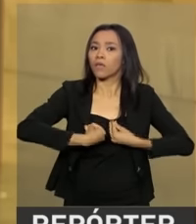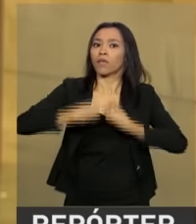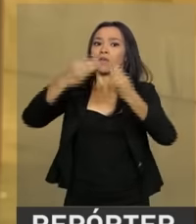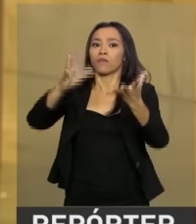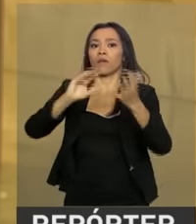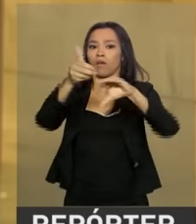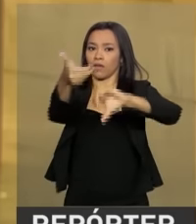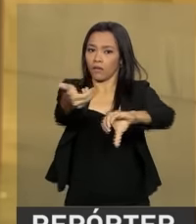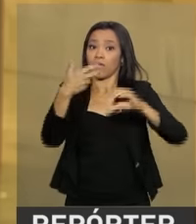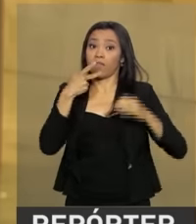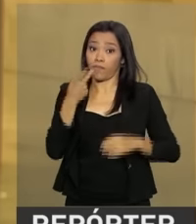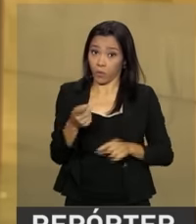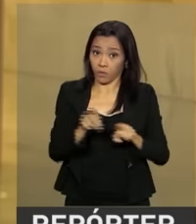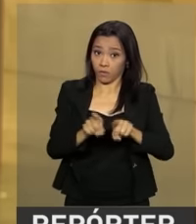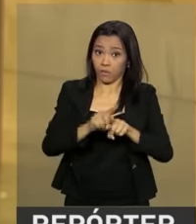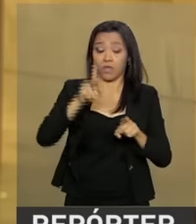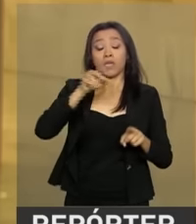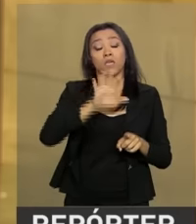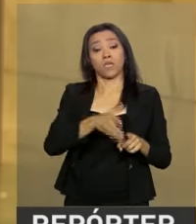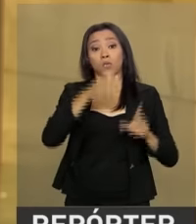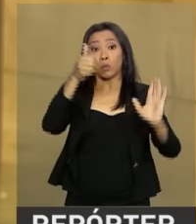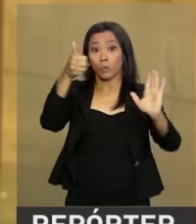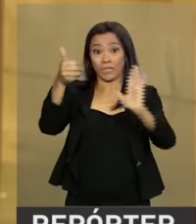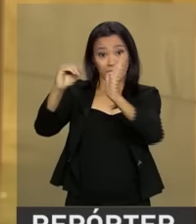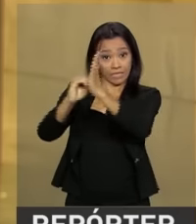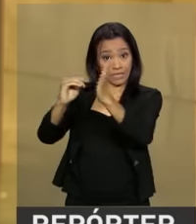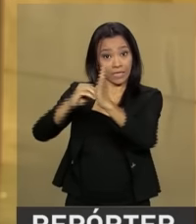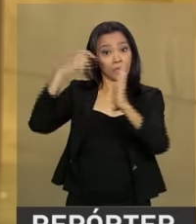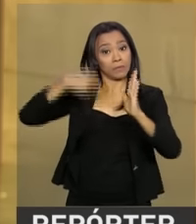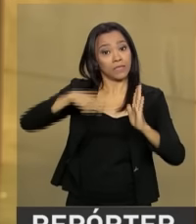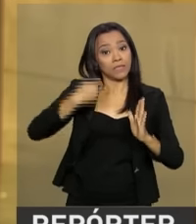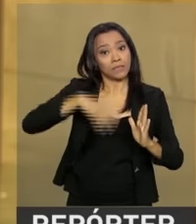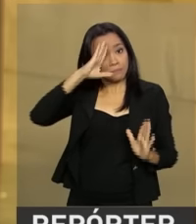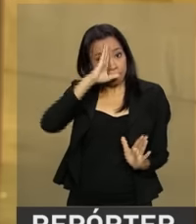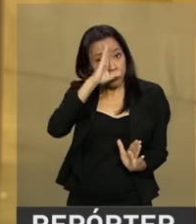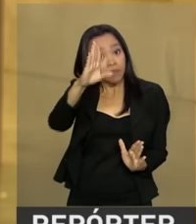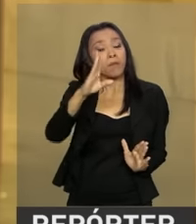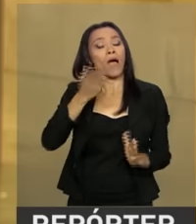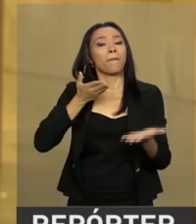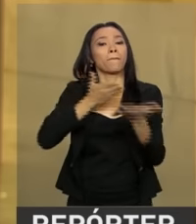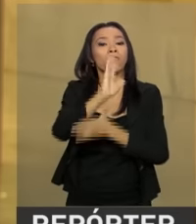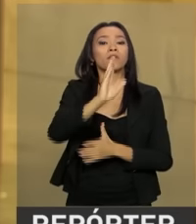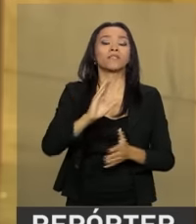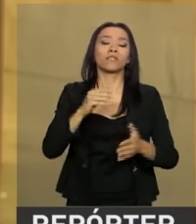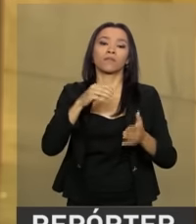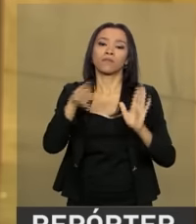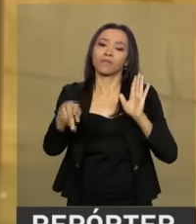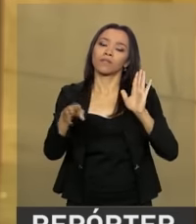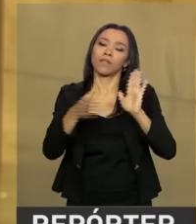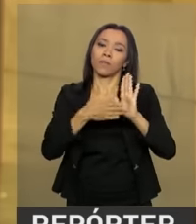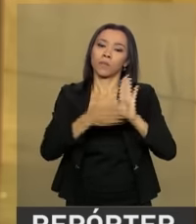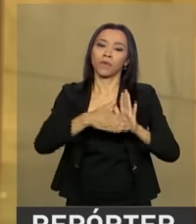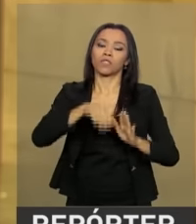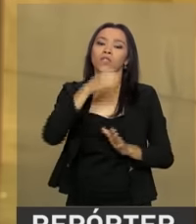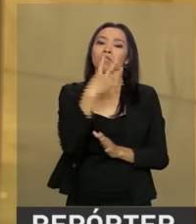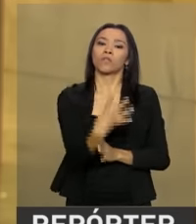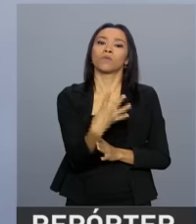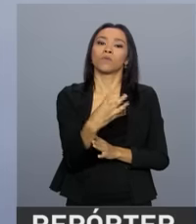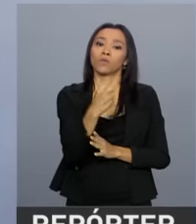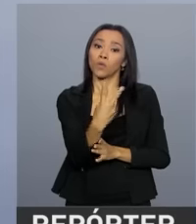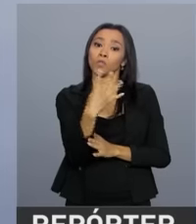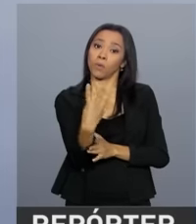nacional ele destacou ainda que o Senado deve dar prioridade à votação da PEC 241 que limita os gastos